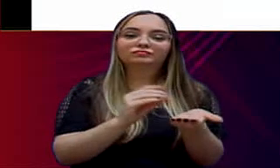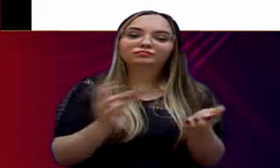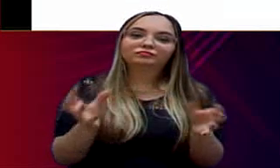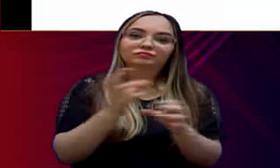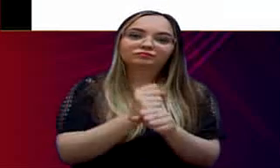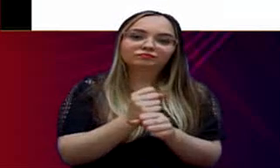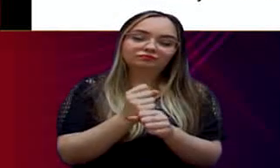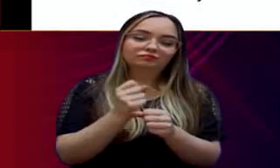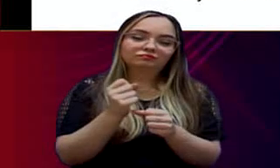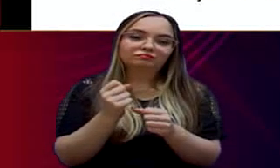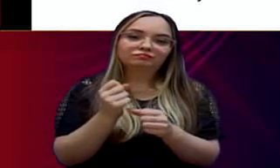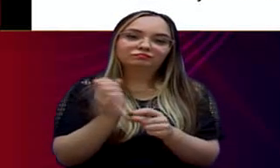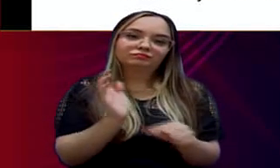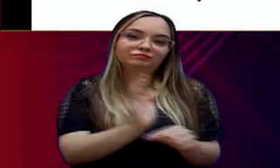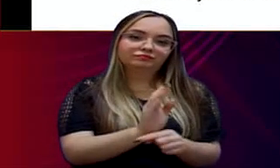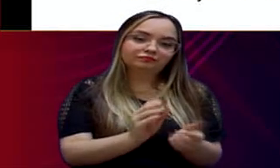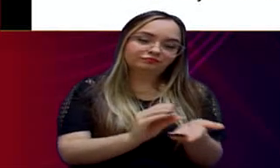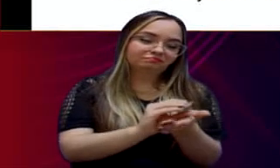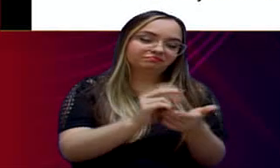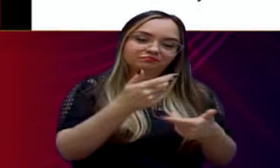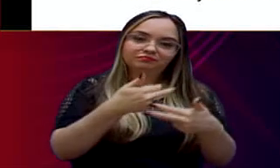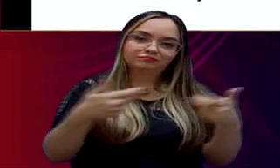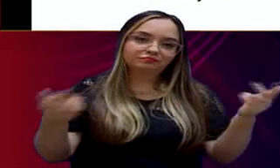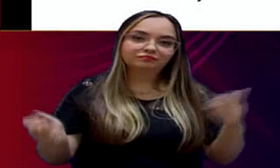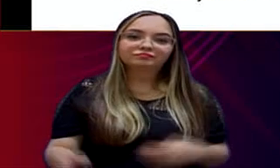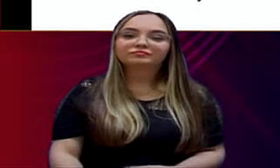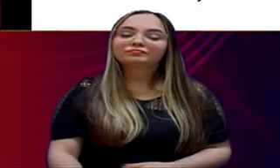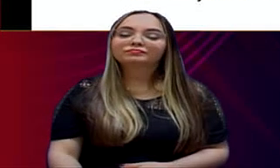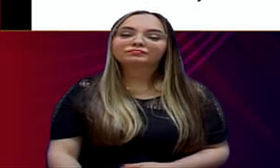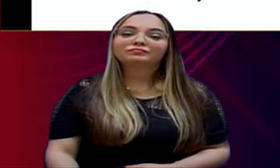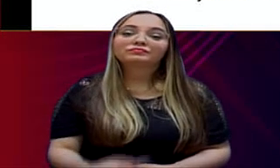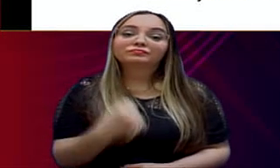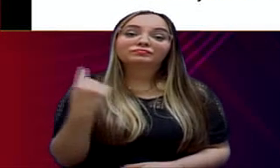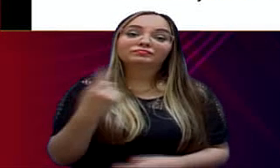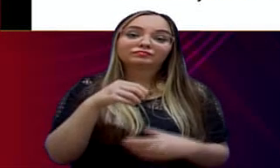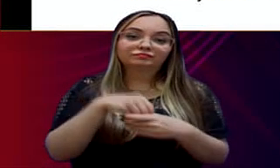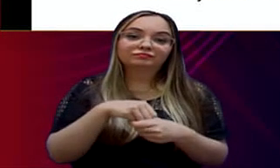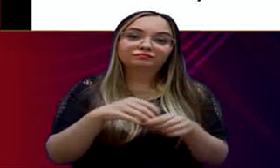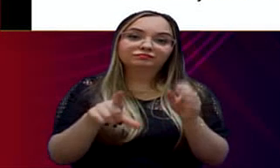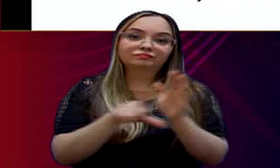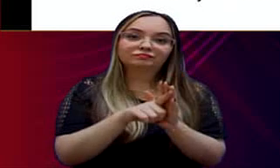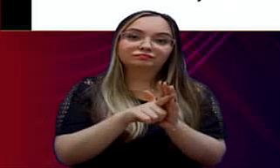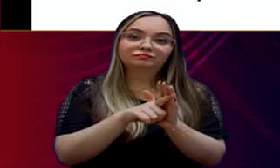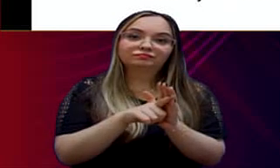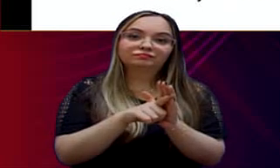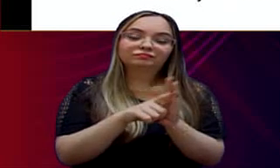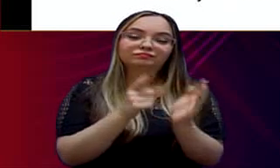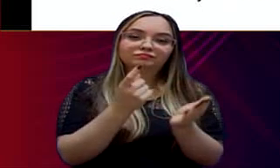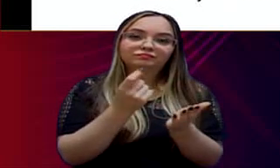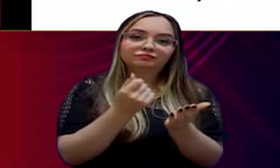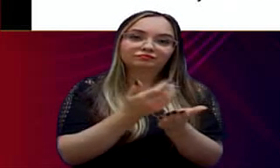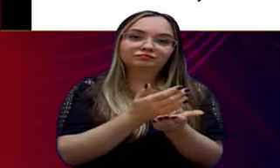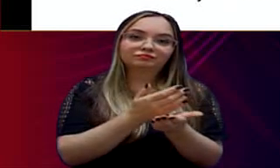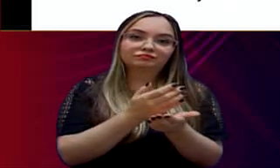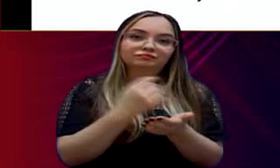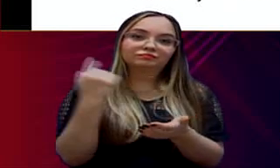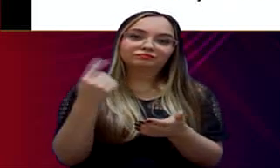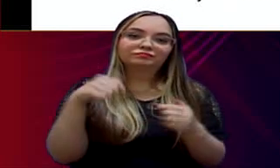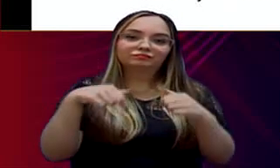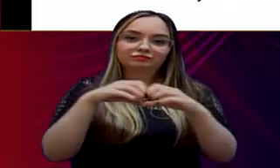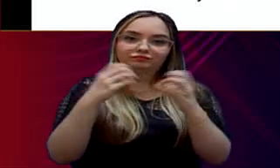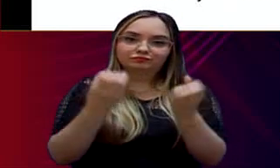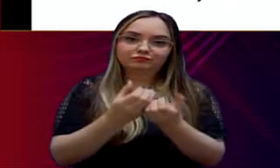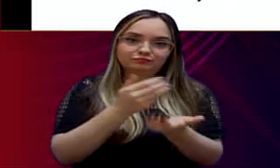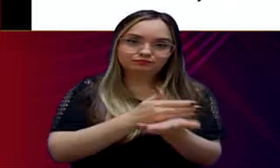especiais e etc Então dentro da nossa lei de diretrizes orçamentária que foi protocolado nessa